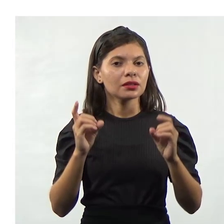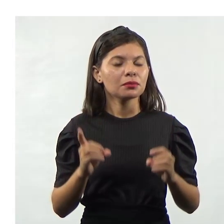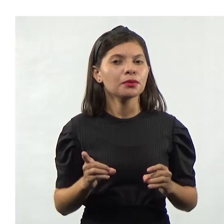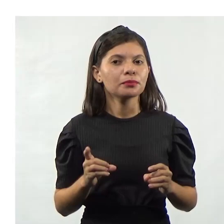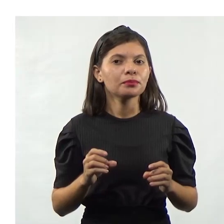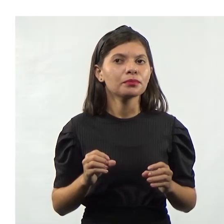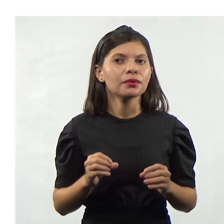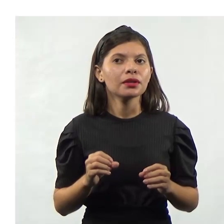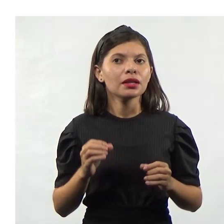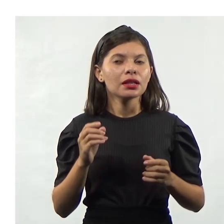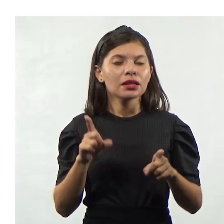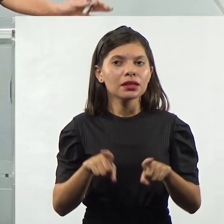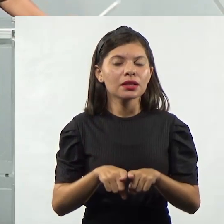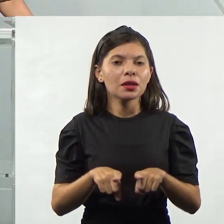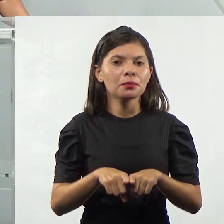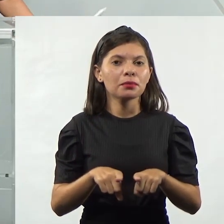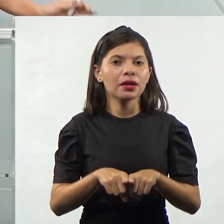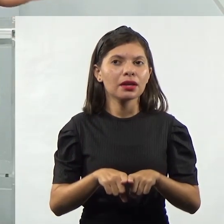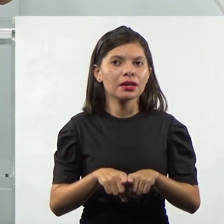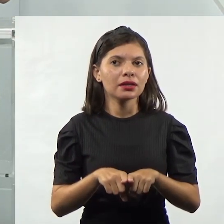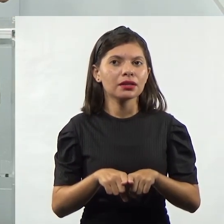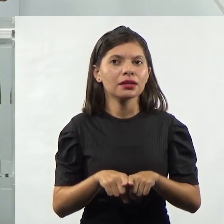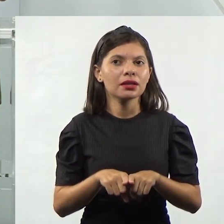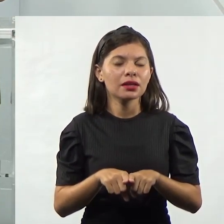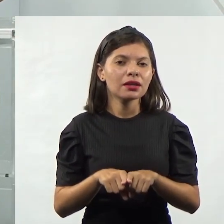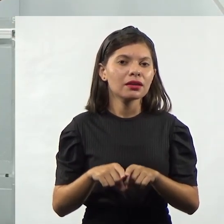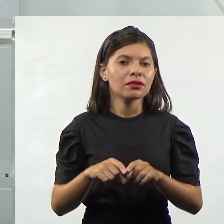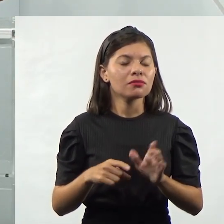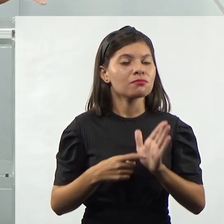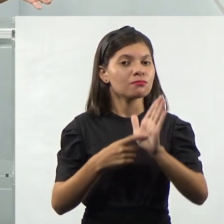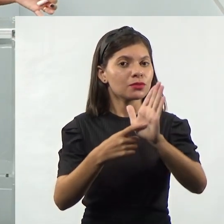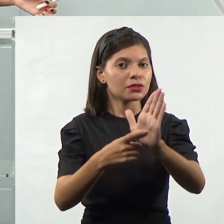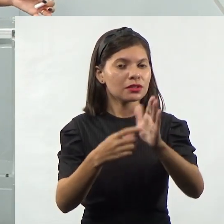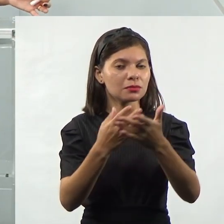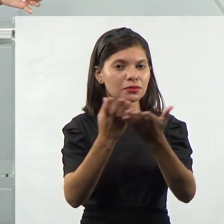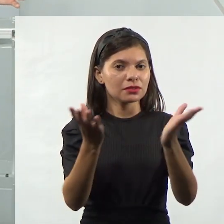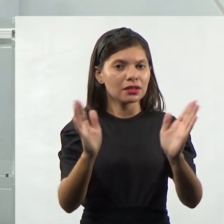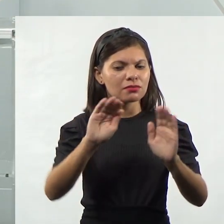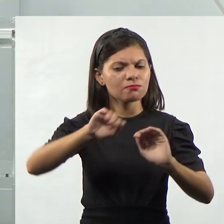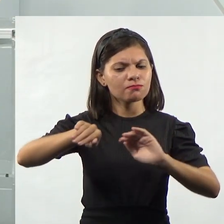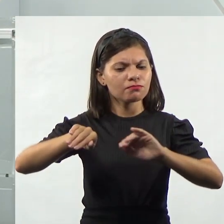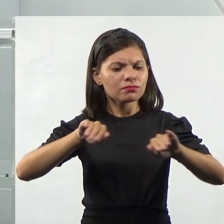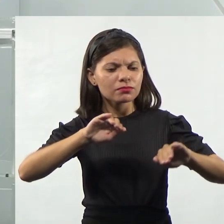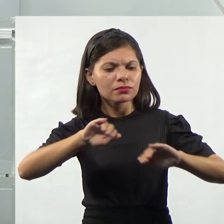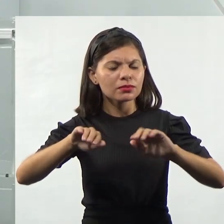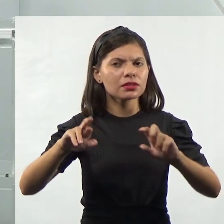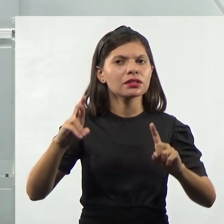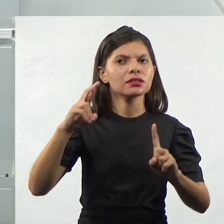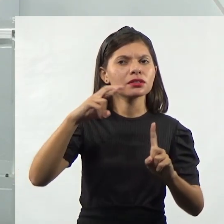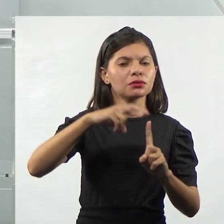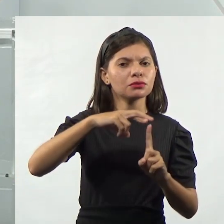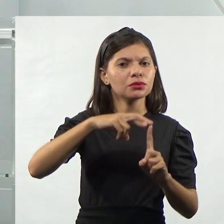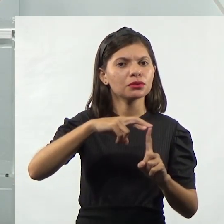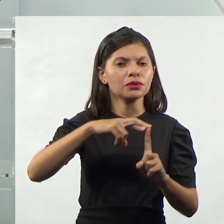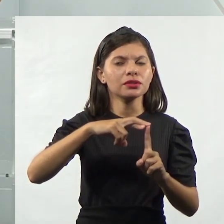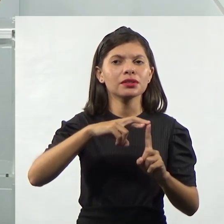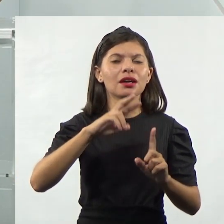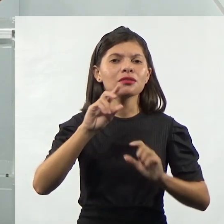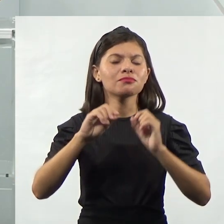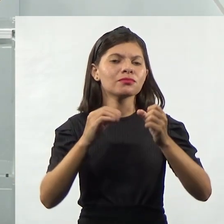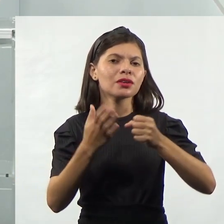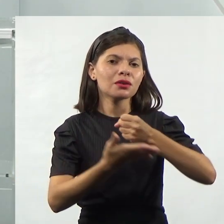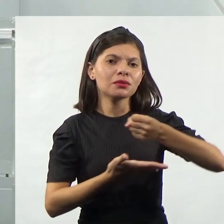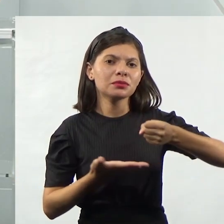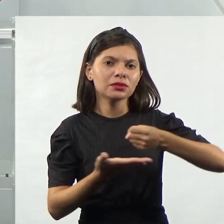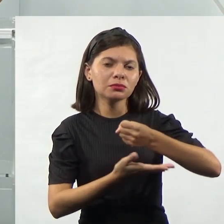convocatório, tá bom? Além disso, eu quero destacar para vocês o princípio da segregação de funções.